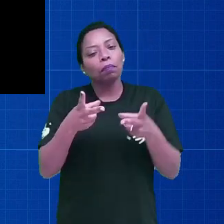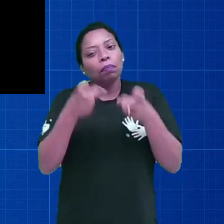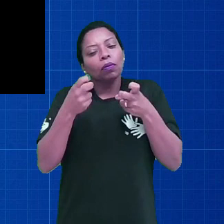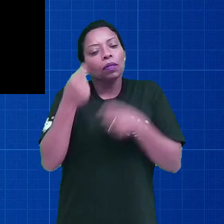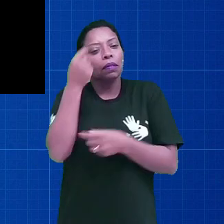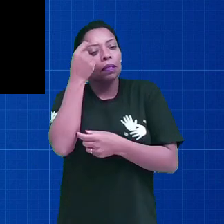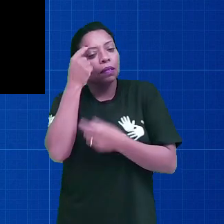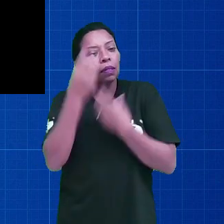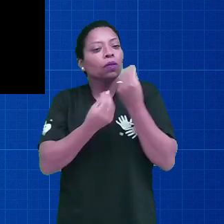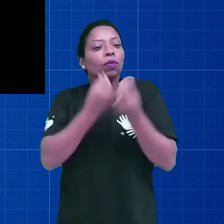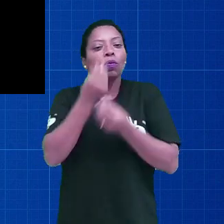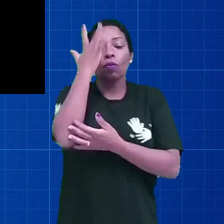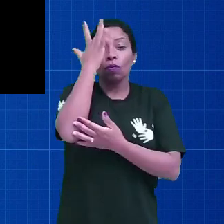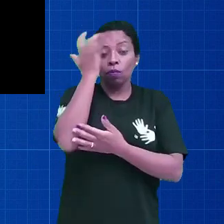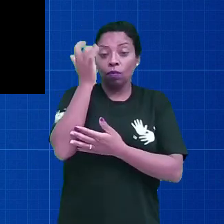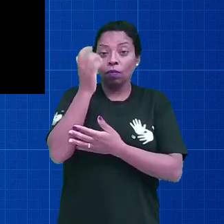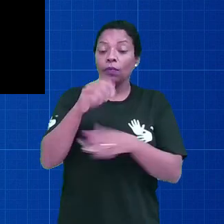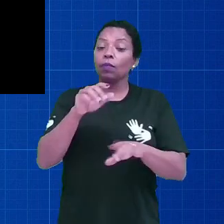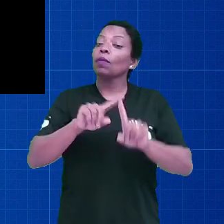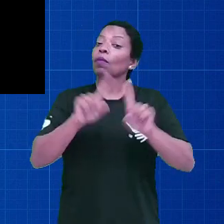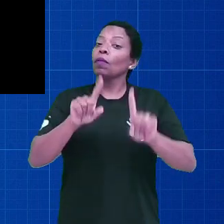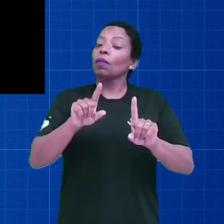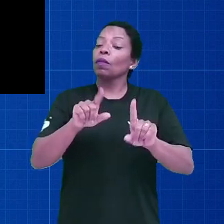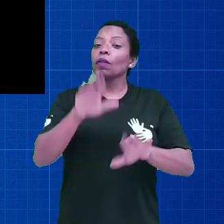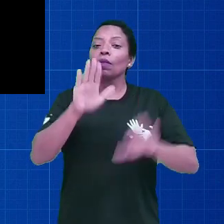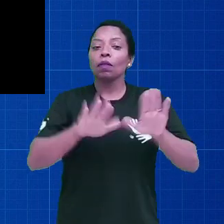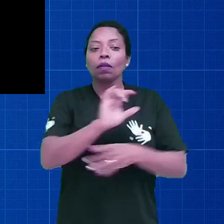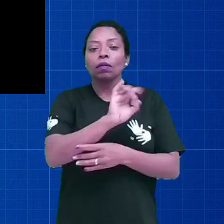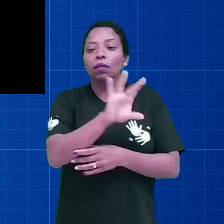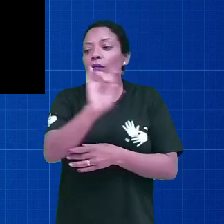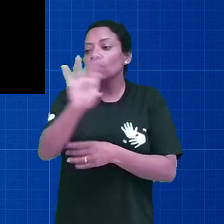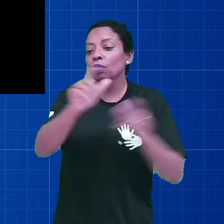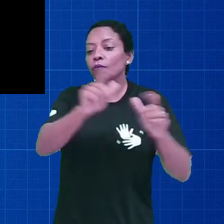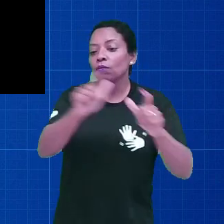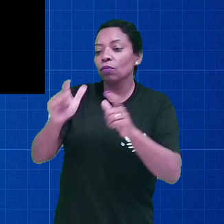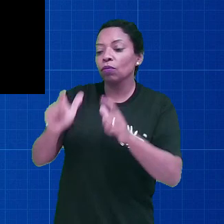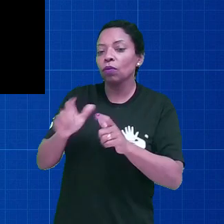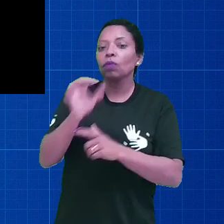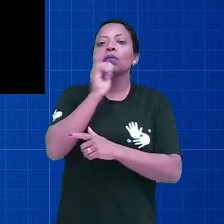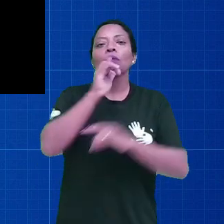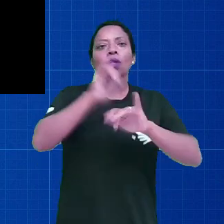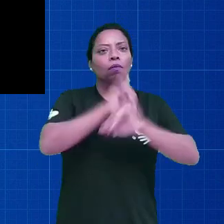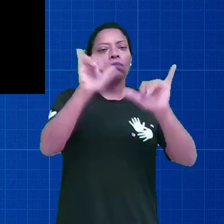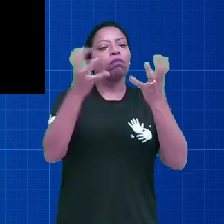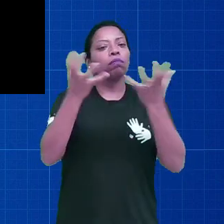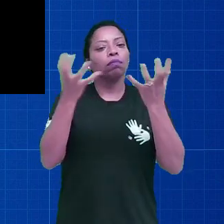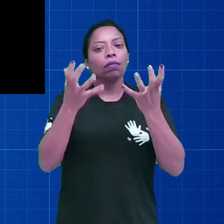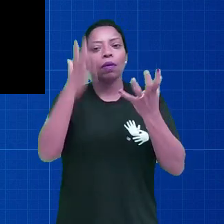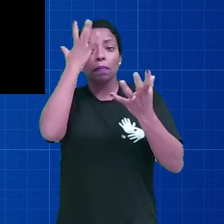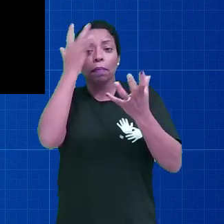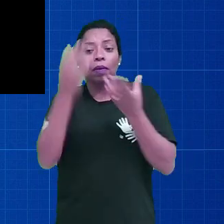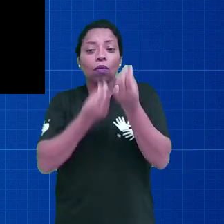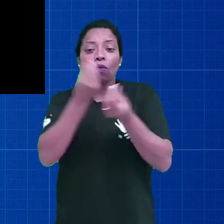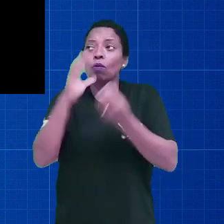desse local que você quer analisar, que você quer divulgar, e você divulga que amanhã em Araucária, né, terá temperatura mínima